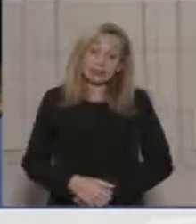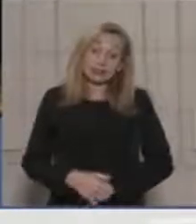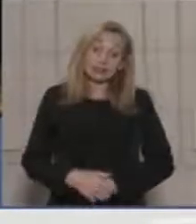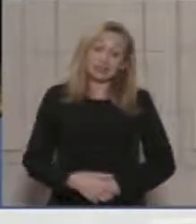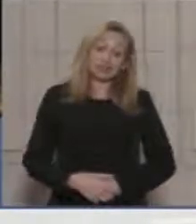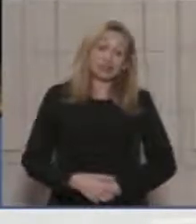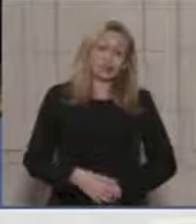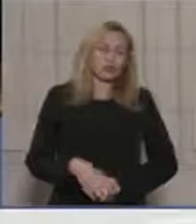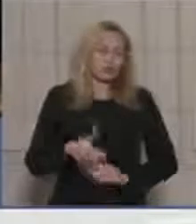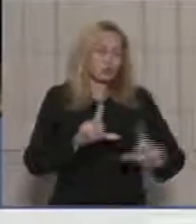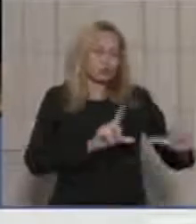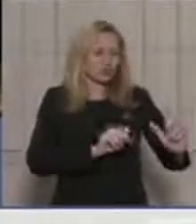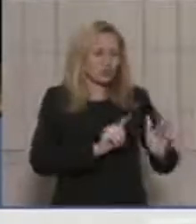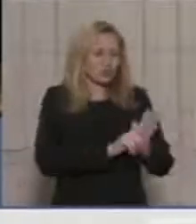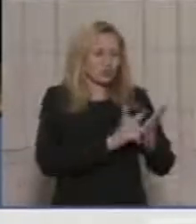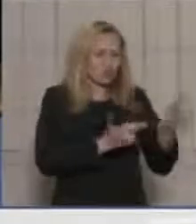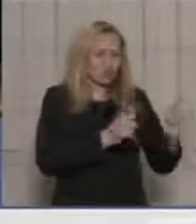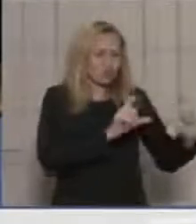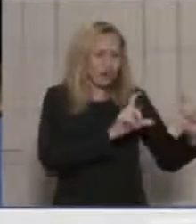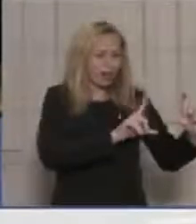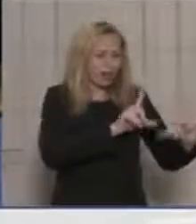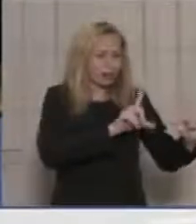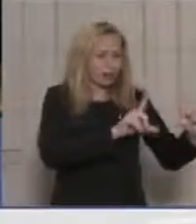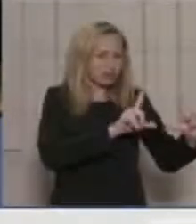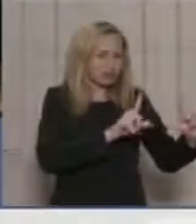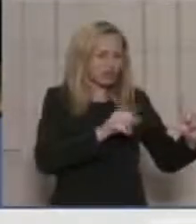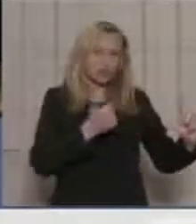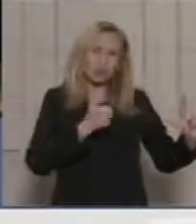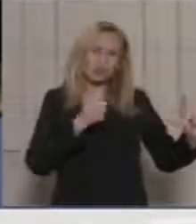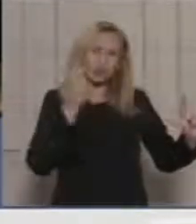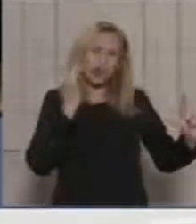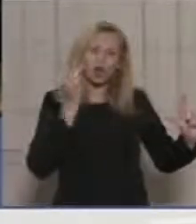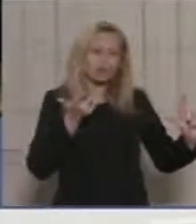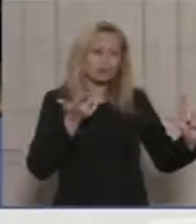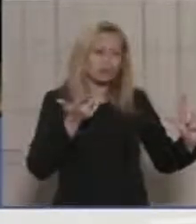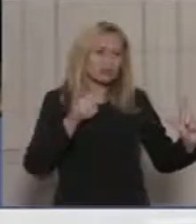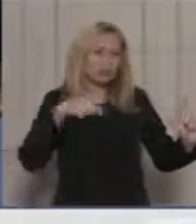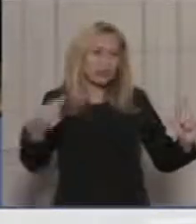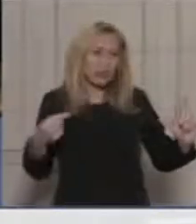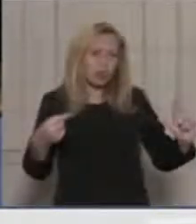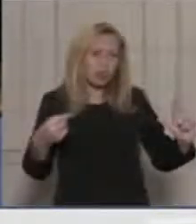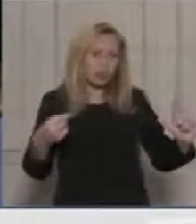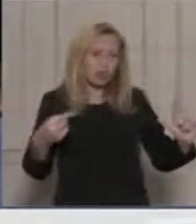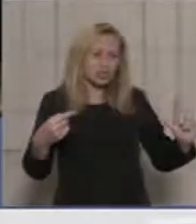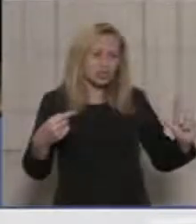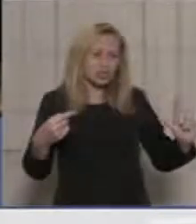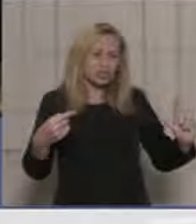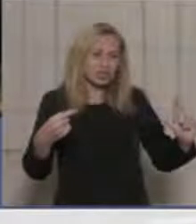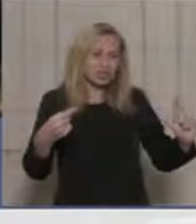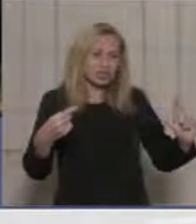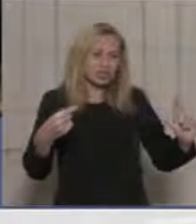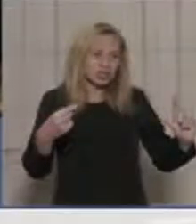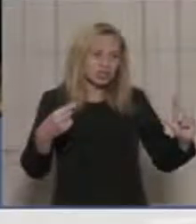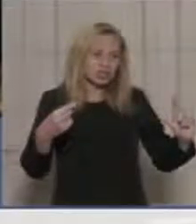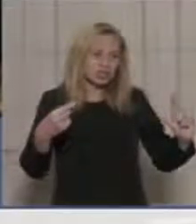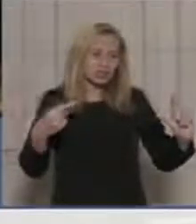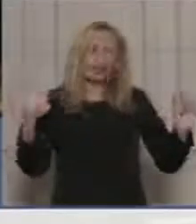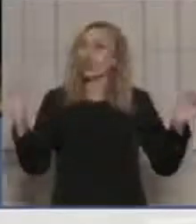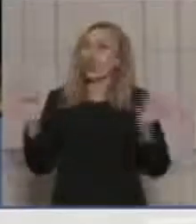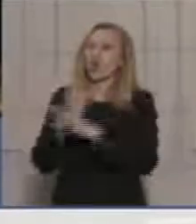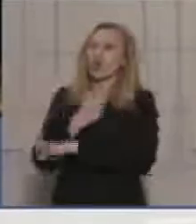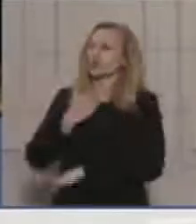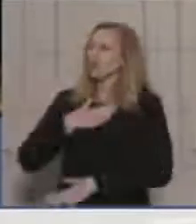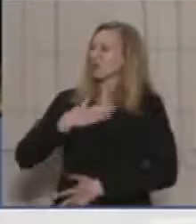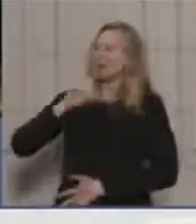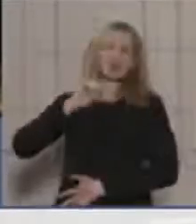lá no Jornal das 11, um jornal que entrou depois da gloriosa vitória do meu Flamengo por